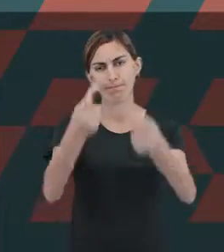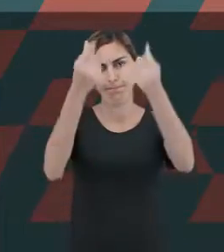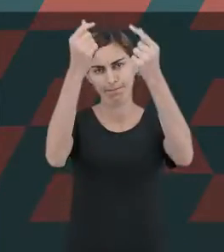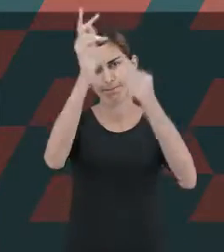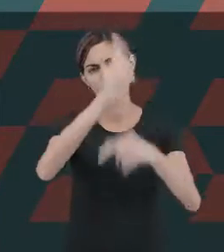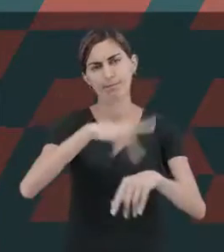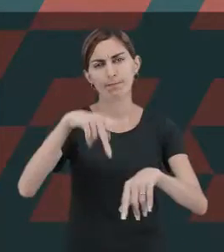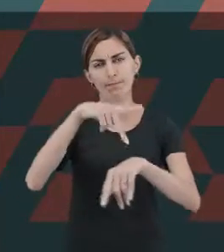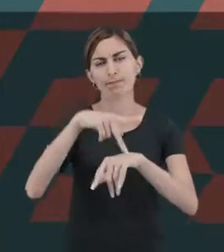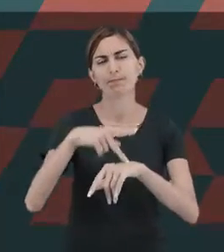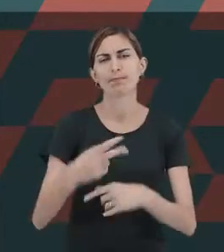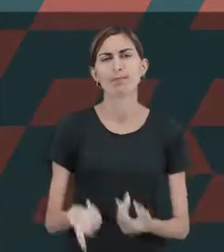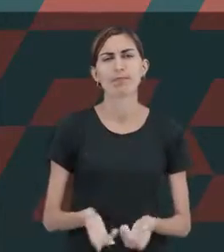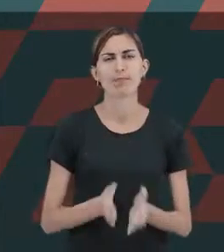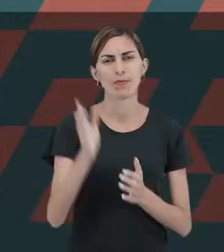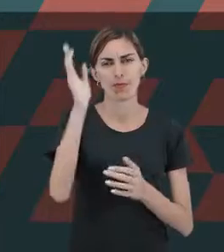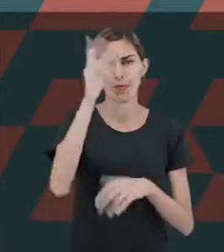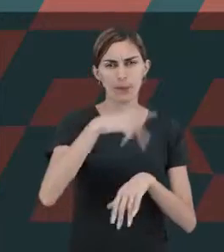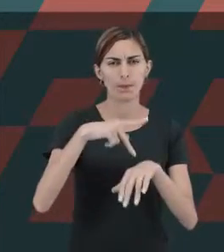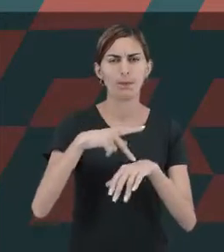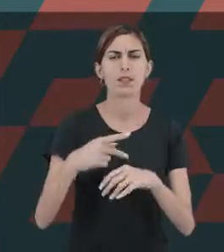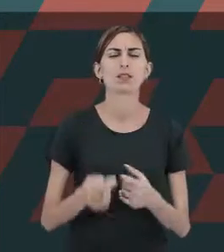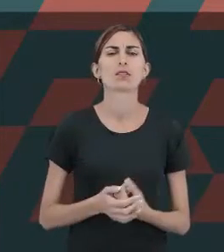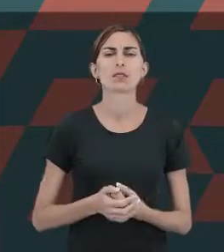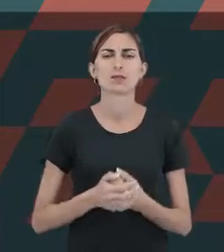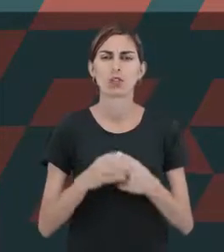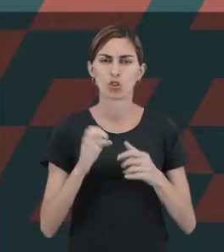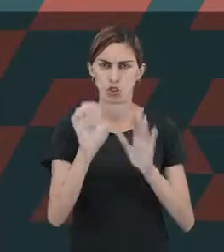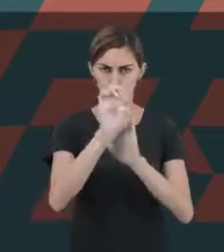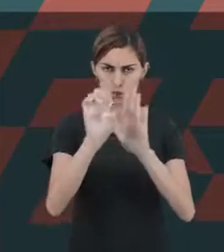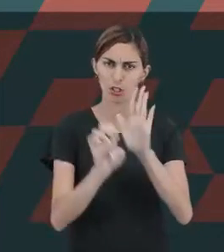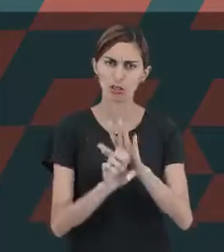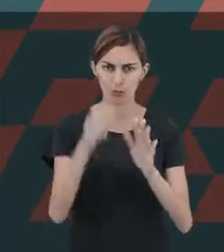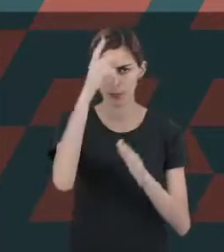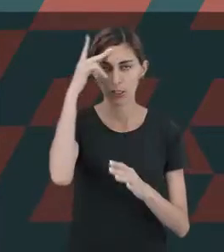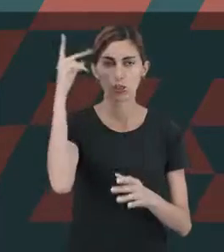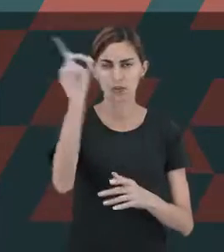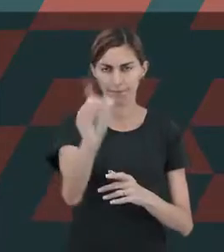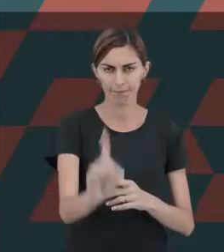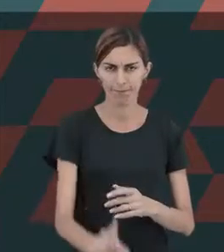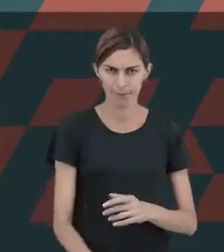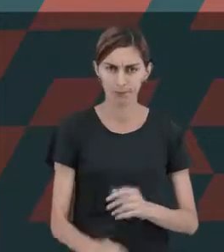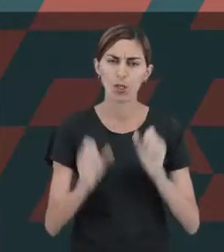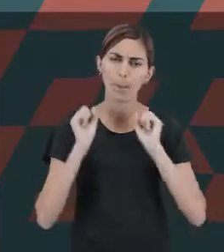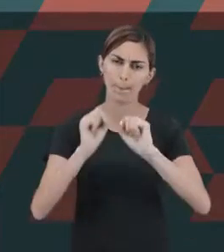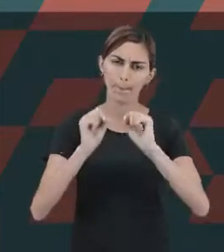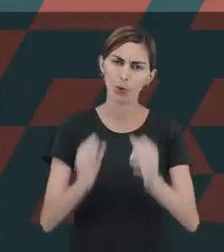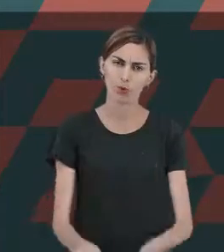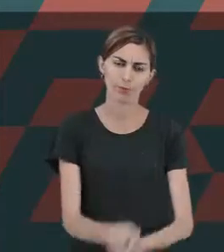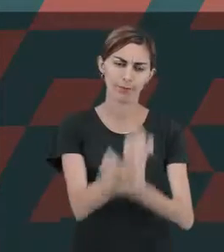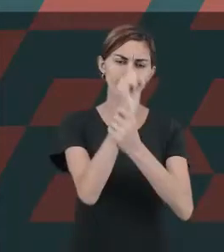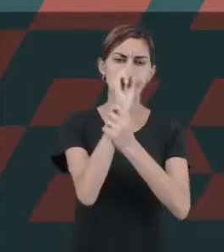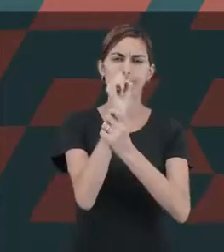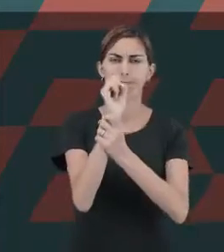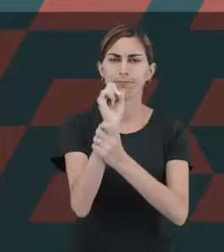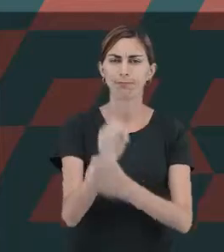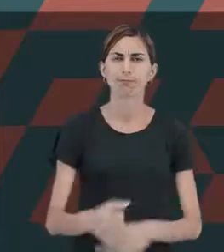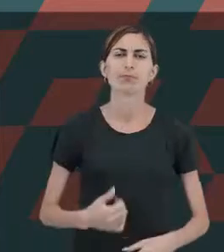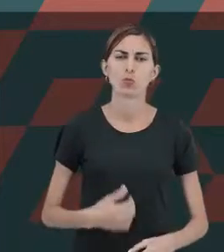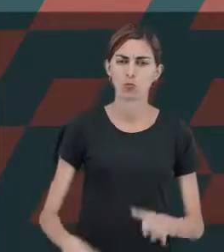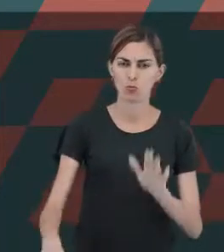país. Também, através do Estatuto da Pessoa com Deficiência, pôde garantir